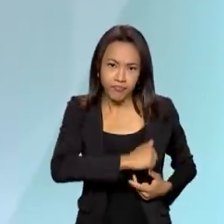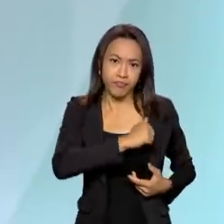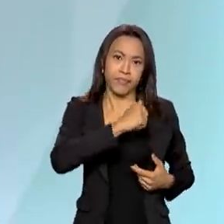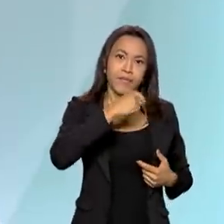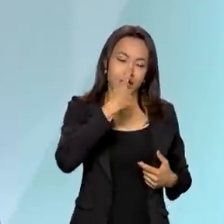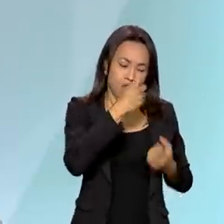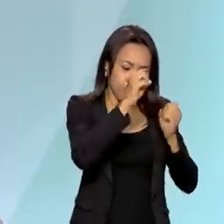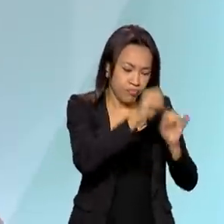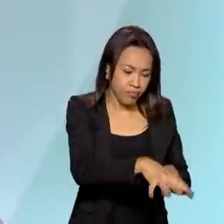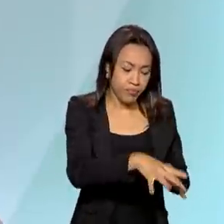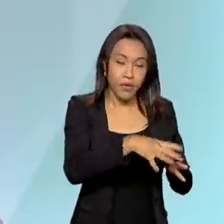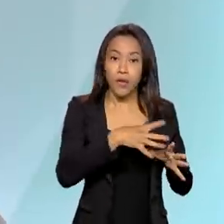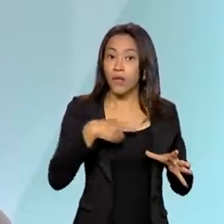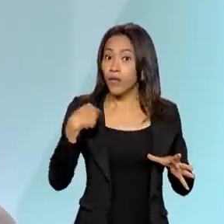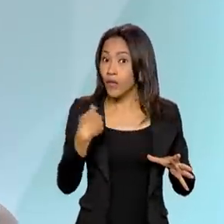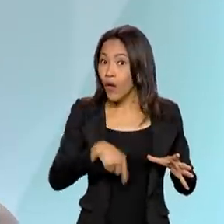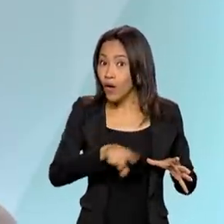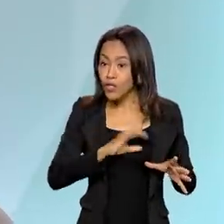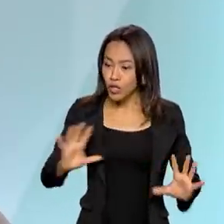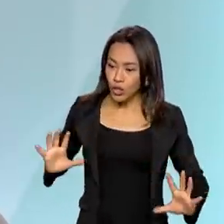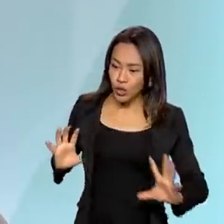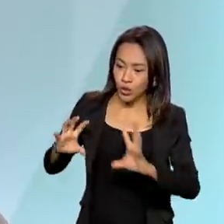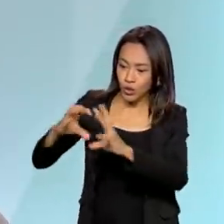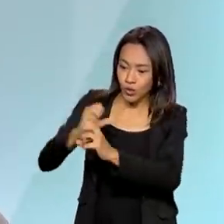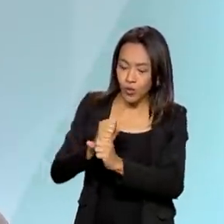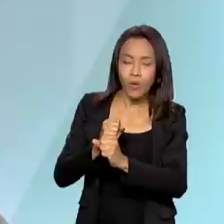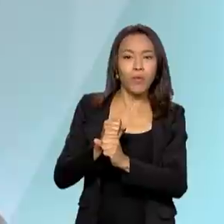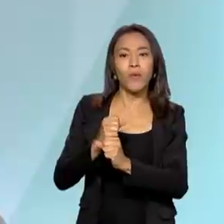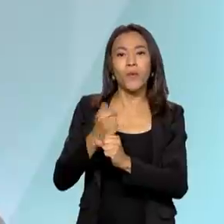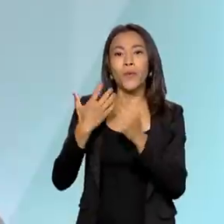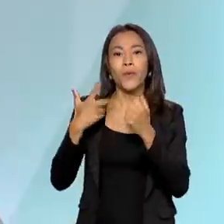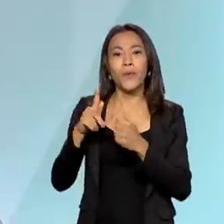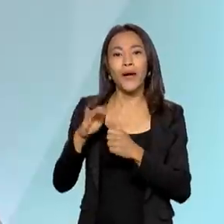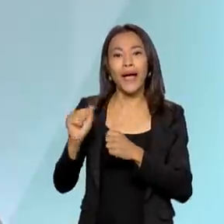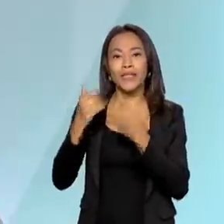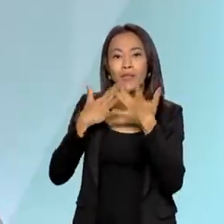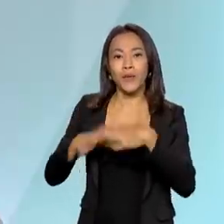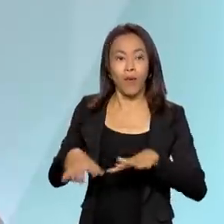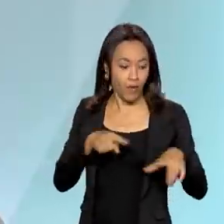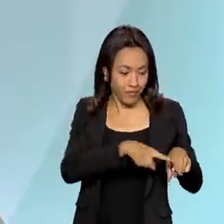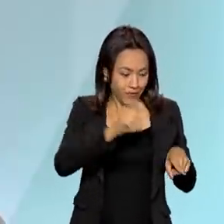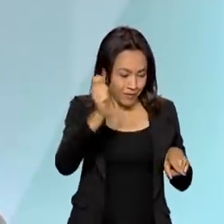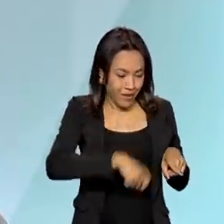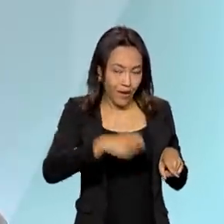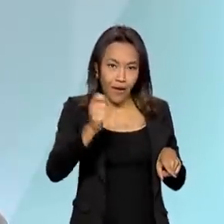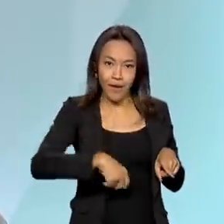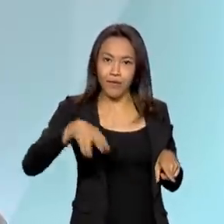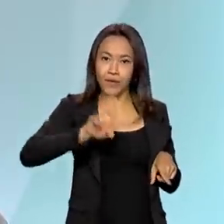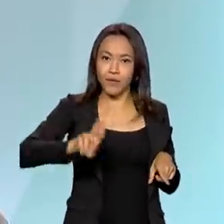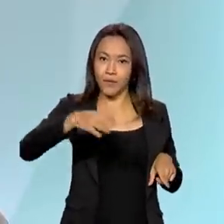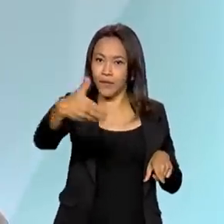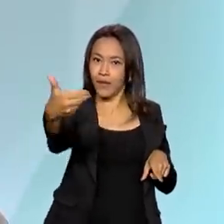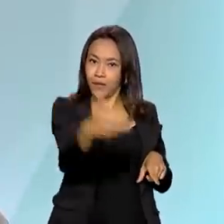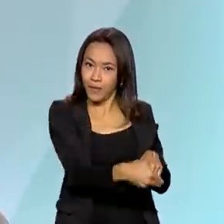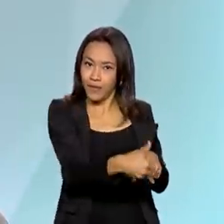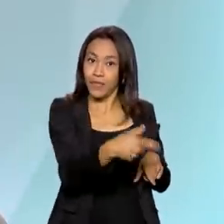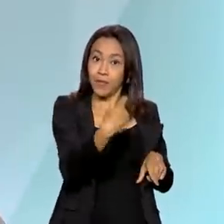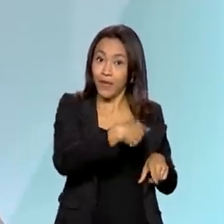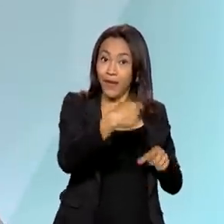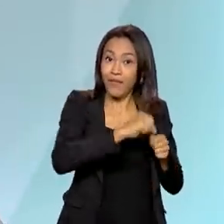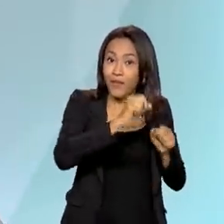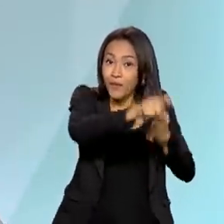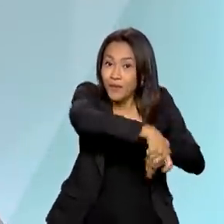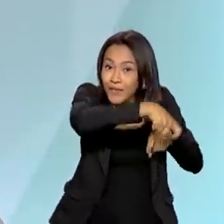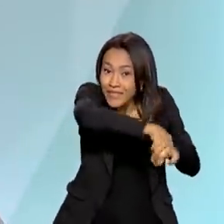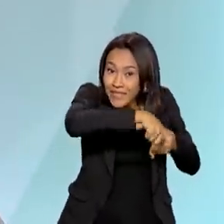mesmo volume que todo o gás natural gerado no pré-sal brasileiro. A gente está chamando aí de pré-sal verde, de pré-sal caipira, que ele é feito no